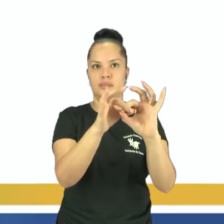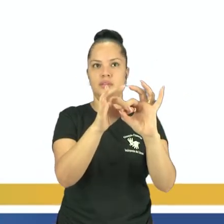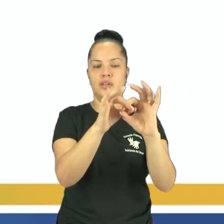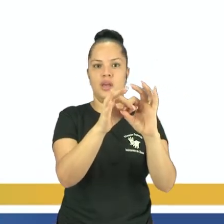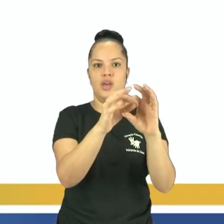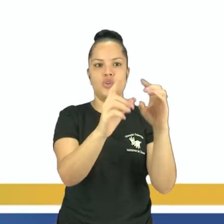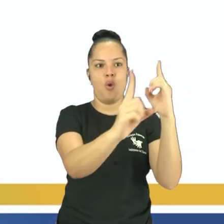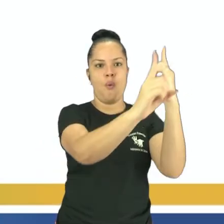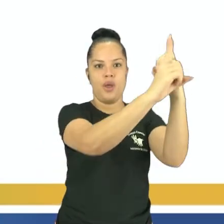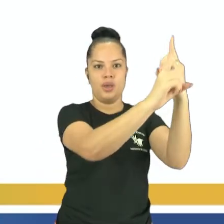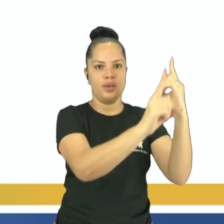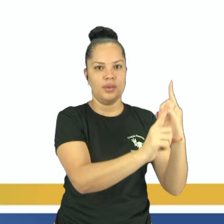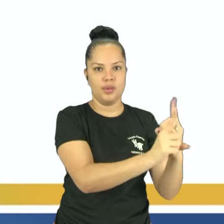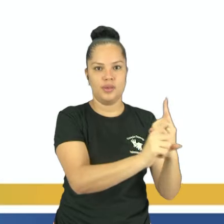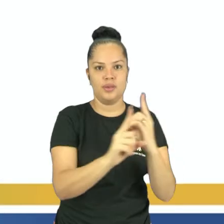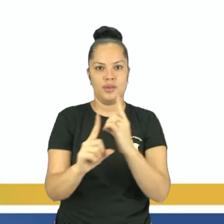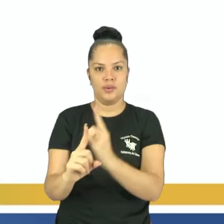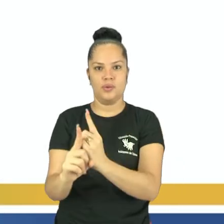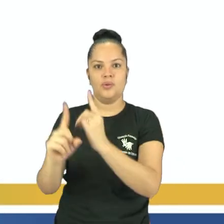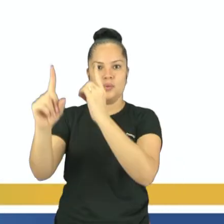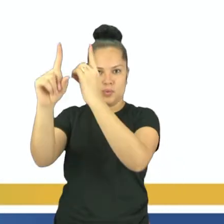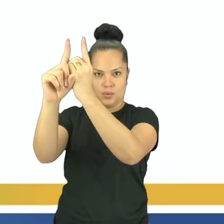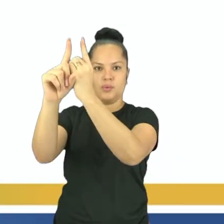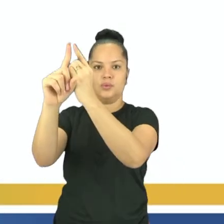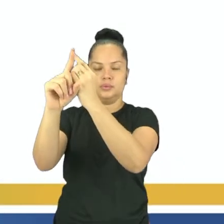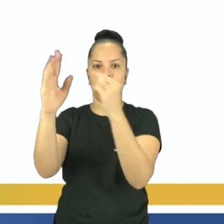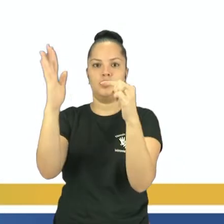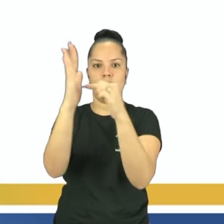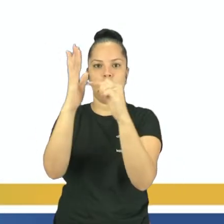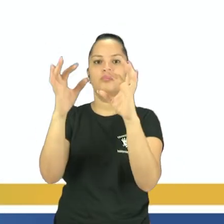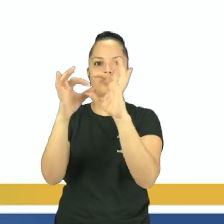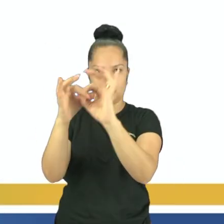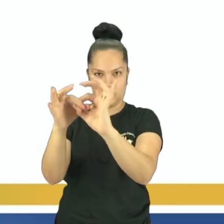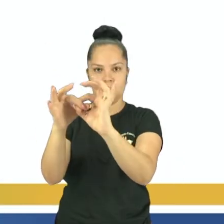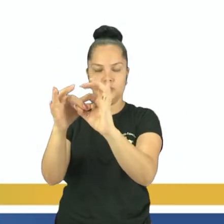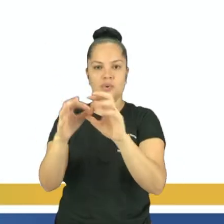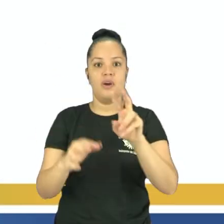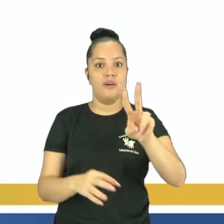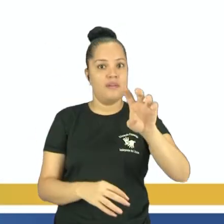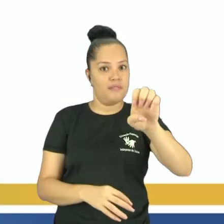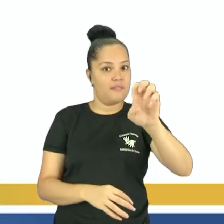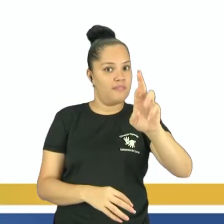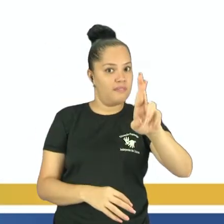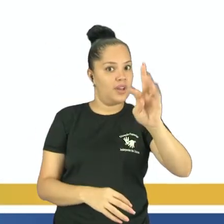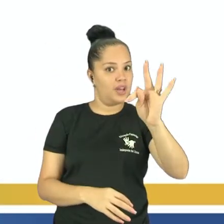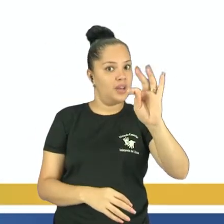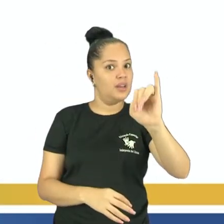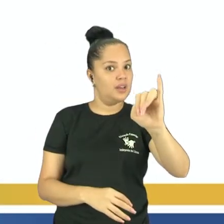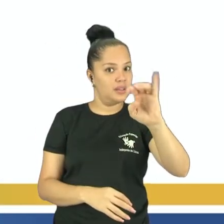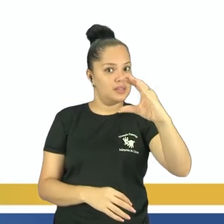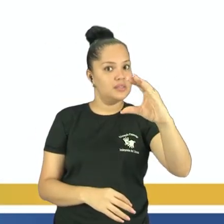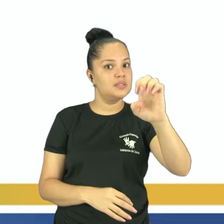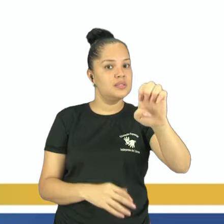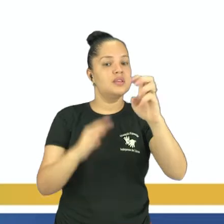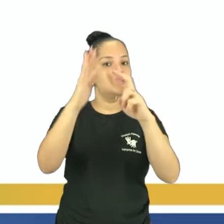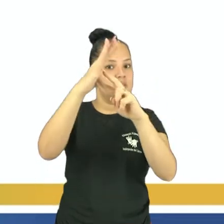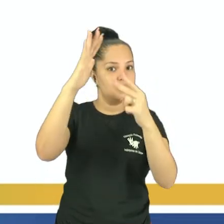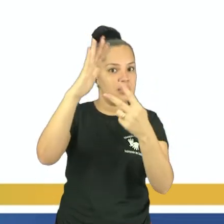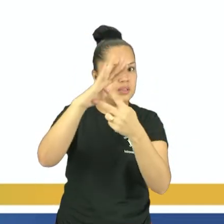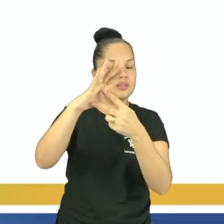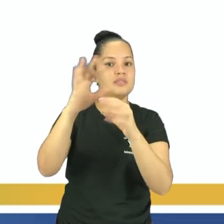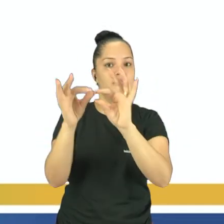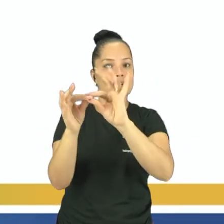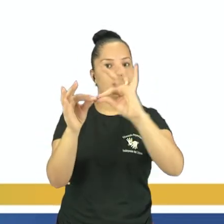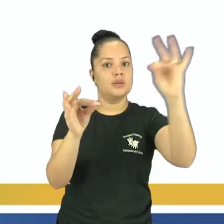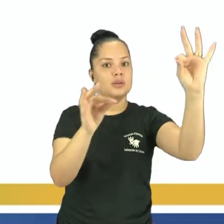de encontro, né, dos dois segmentos de reta que formam os lados. Muito bem, então o que é o vértice? Ele corresponde ao ponto de encontro aí desses